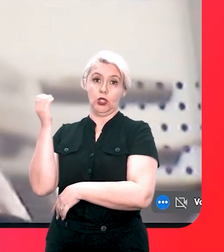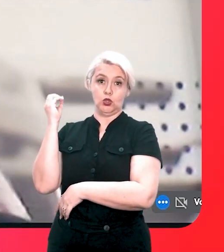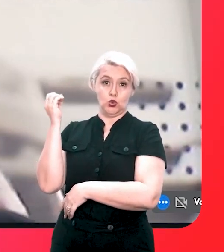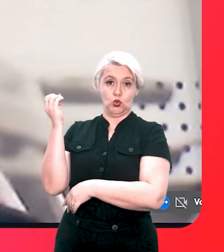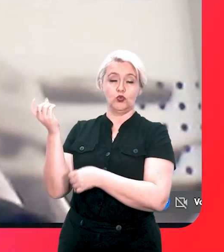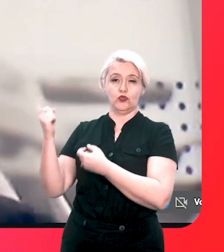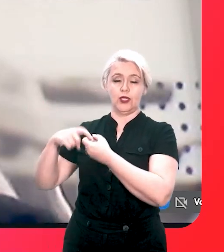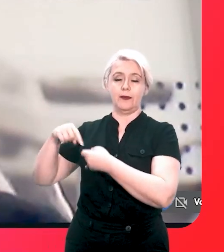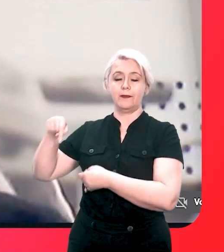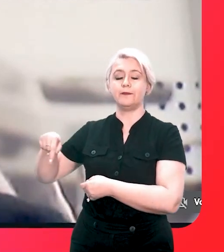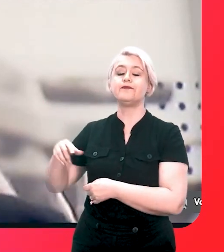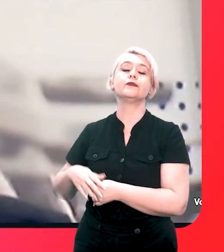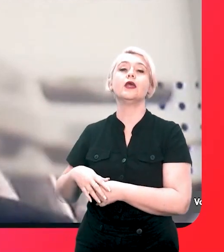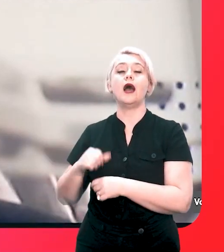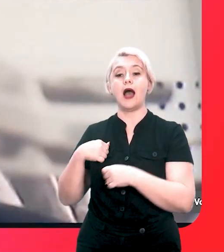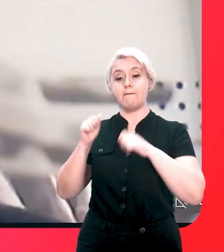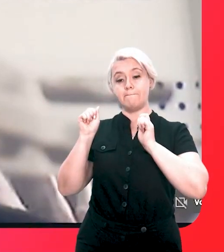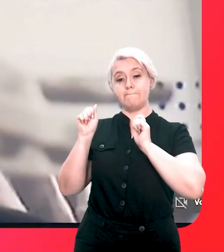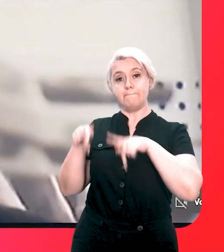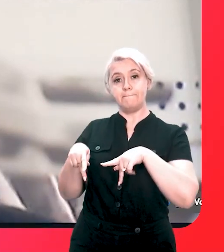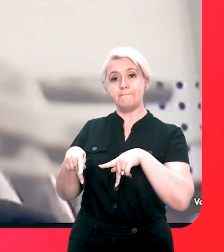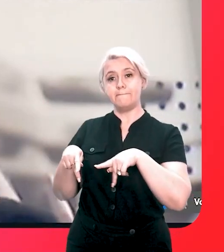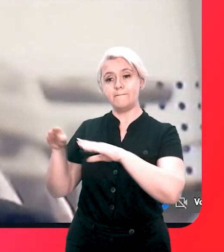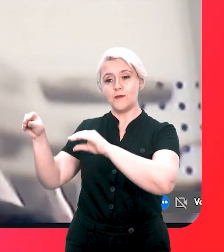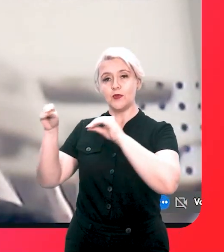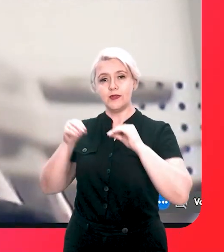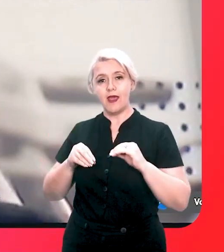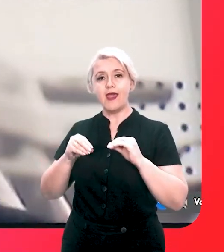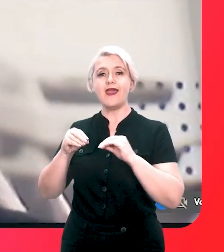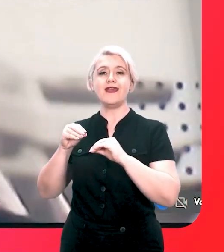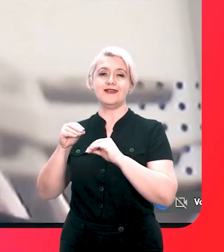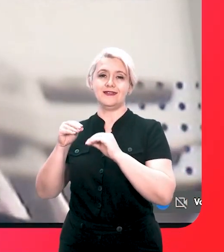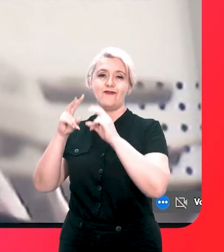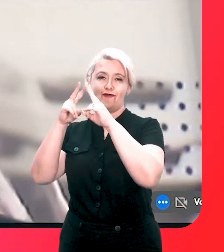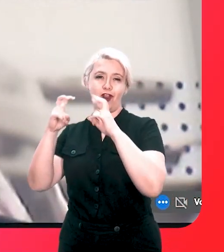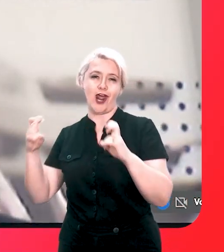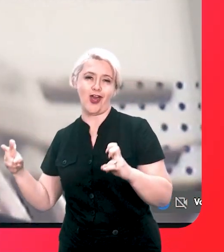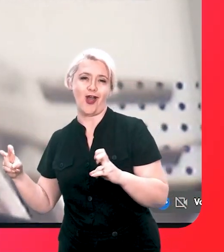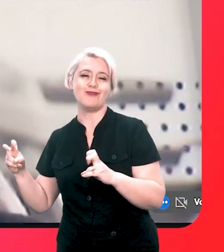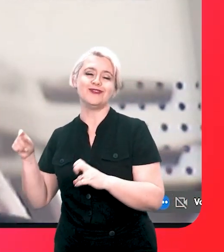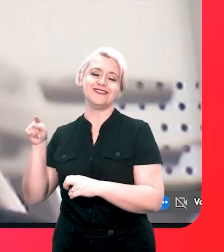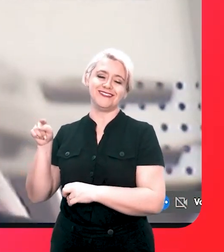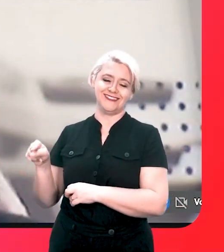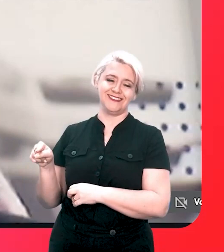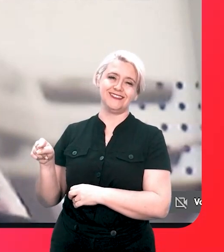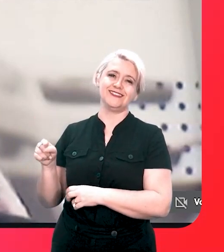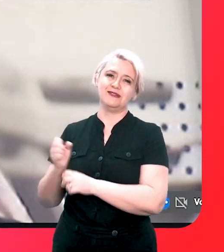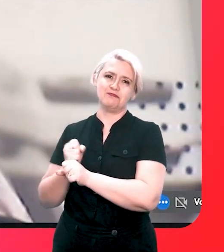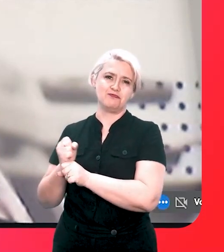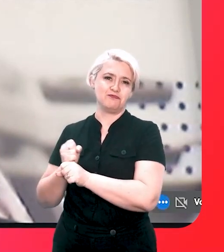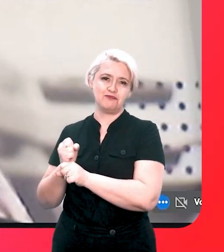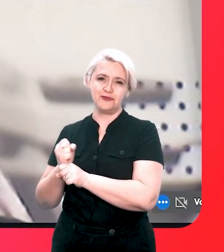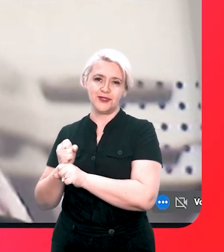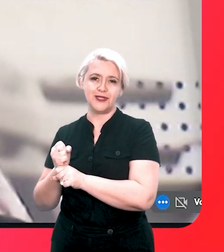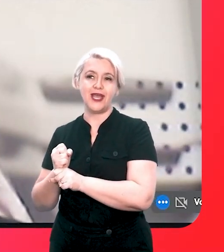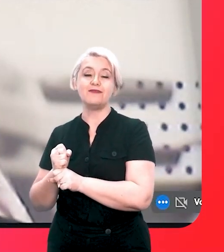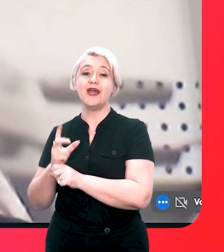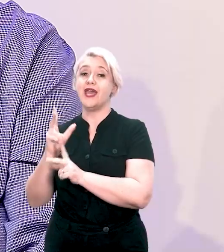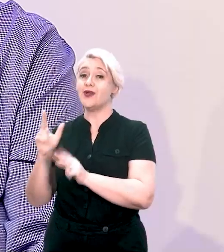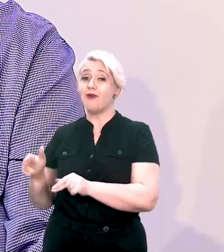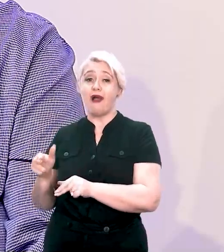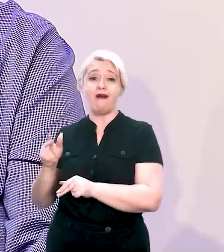morar em Santa Catarina, em Florianópolis, como muitos e muitos e muitos gaúchos